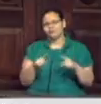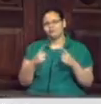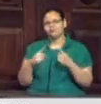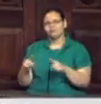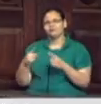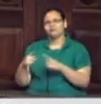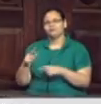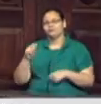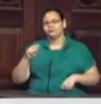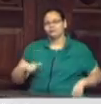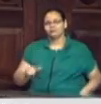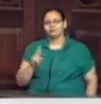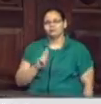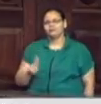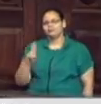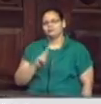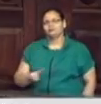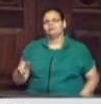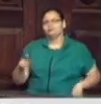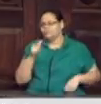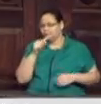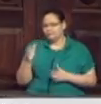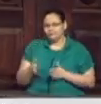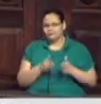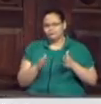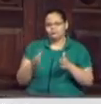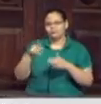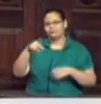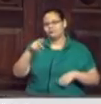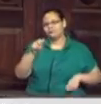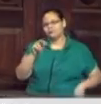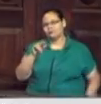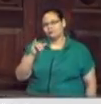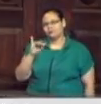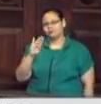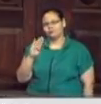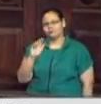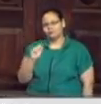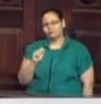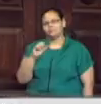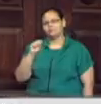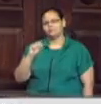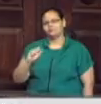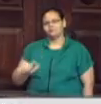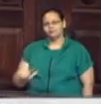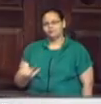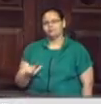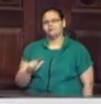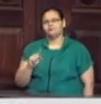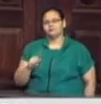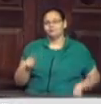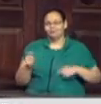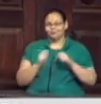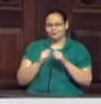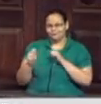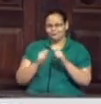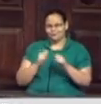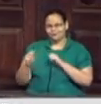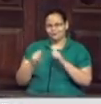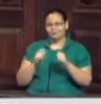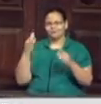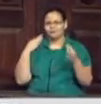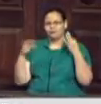mau uso do Rio Paraíba do Sul e chamo a atenção para as consequências, tanto econômicas como turísticas,